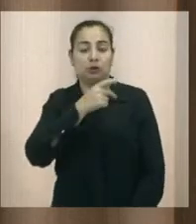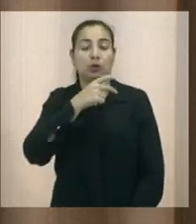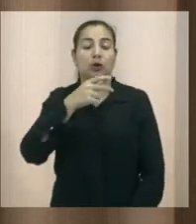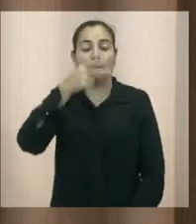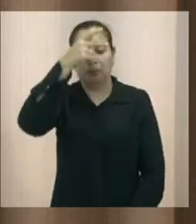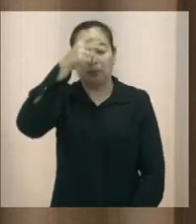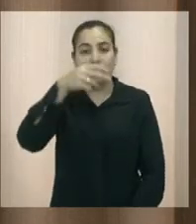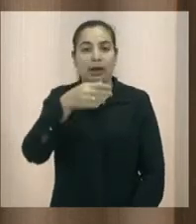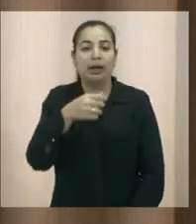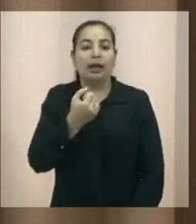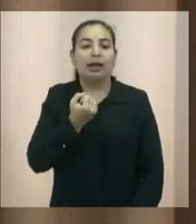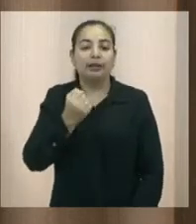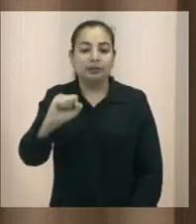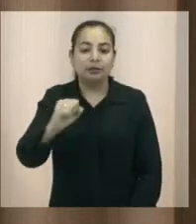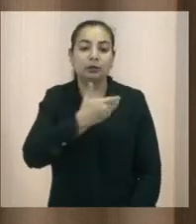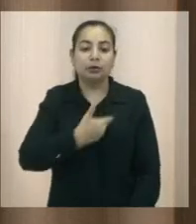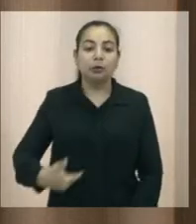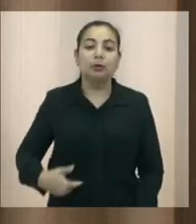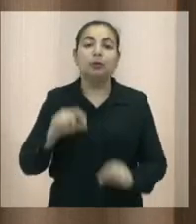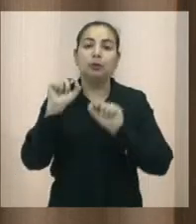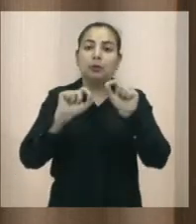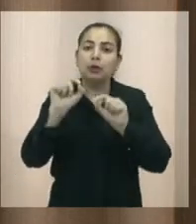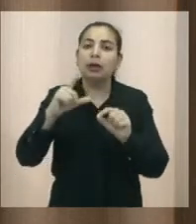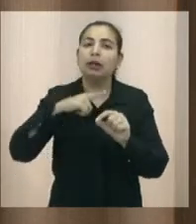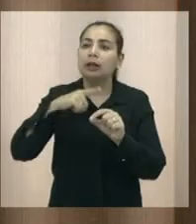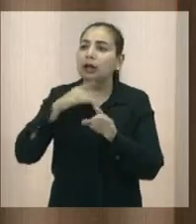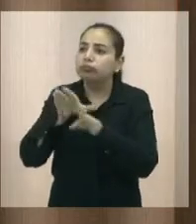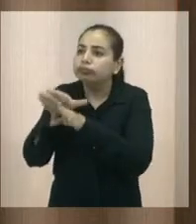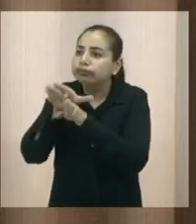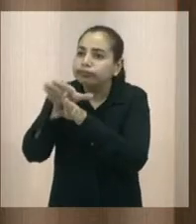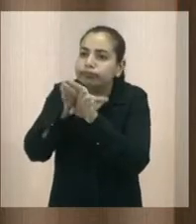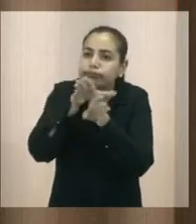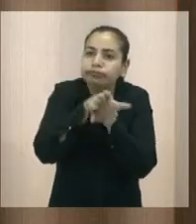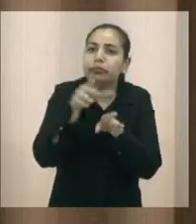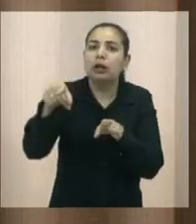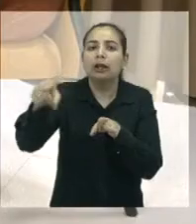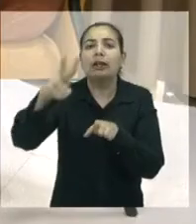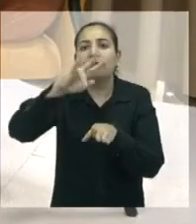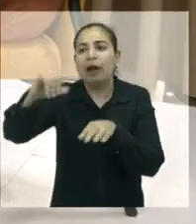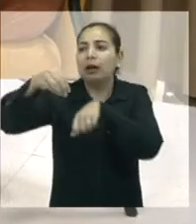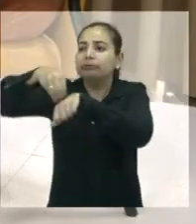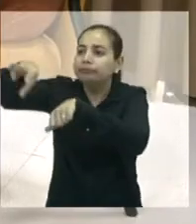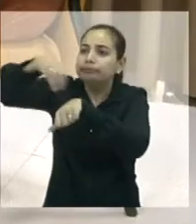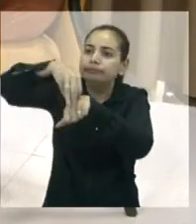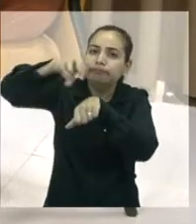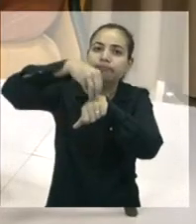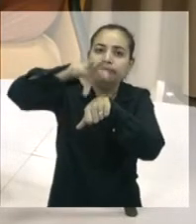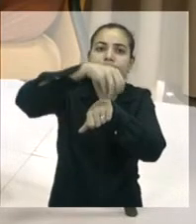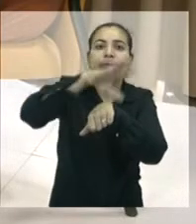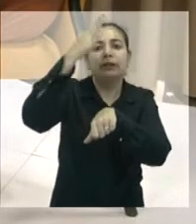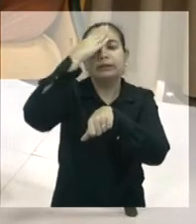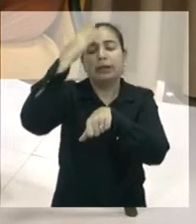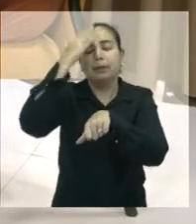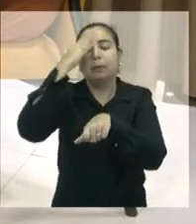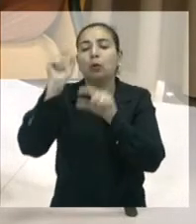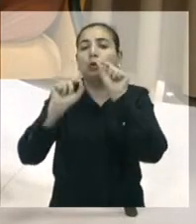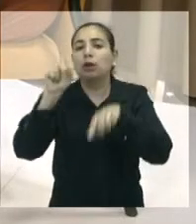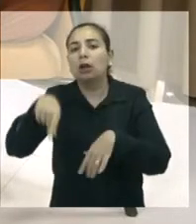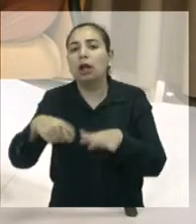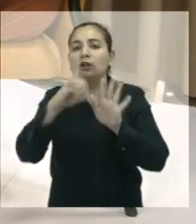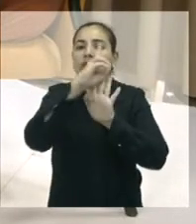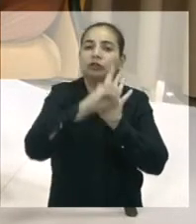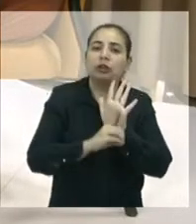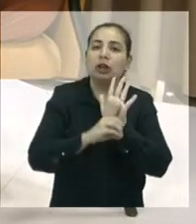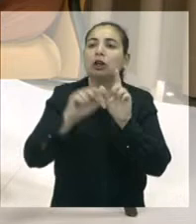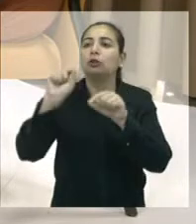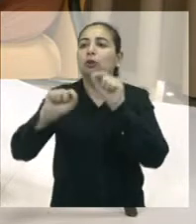líderes comunitários também, formando cada pessoas para informar nas localidades sobre os direitos da população. É tão